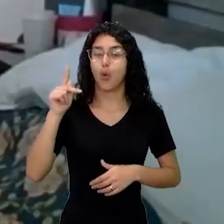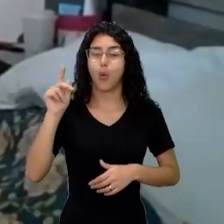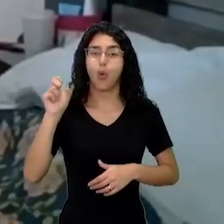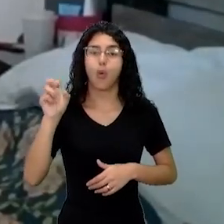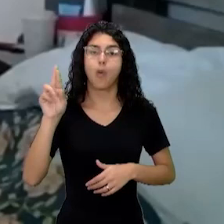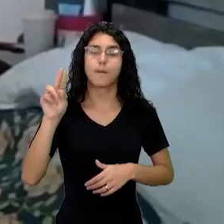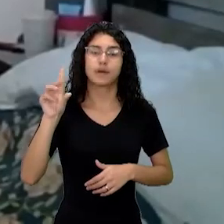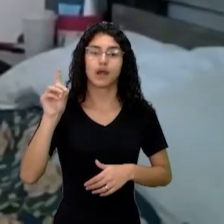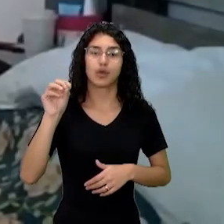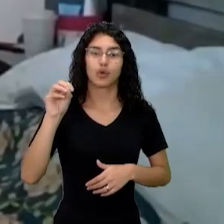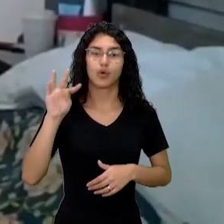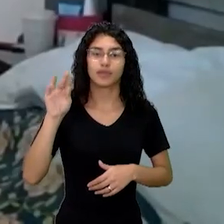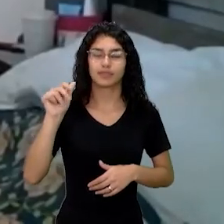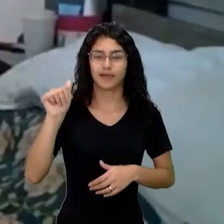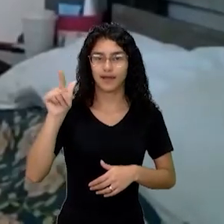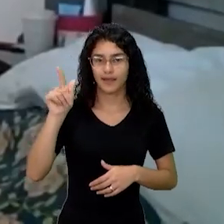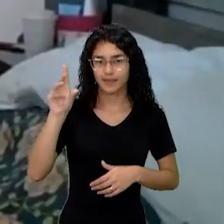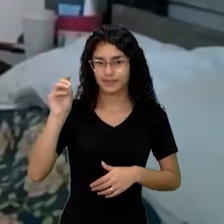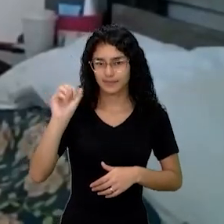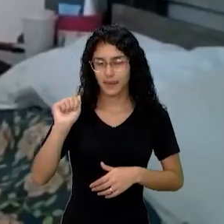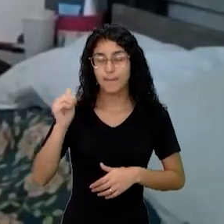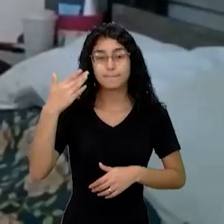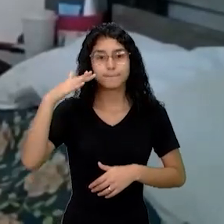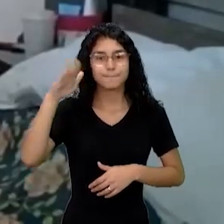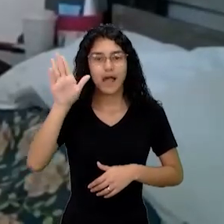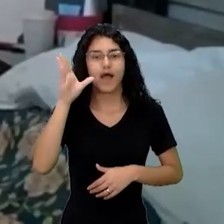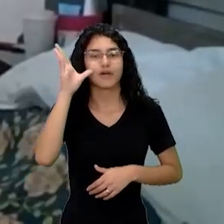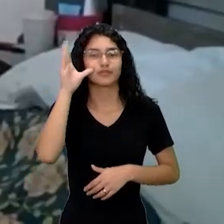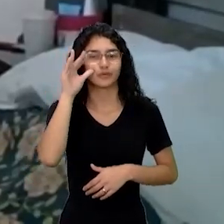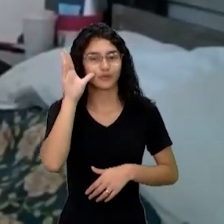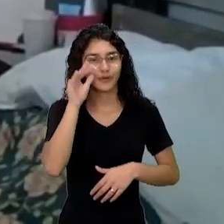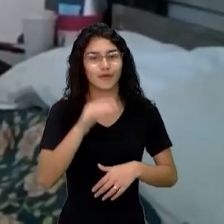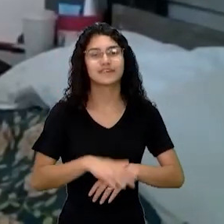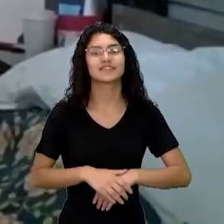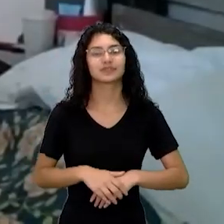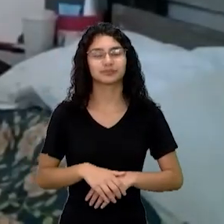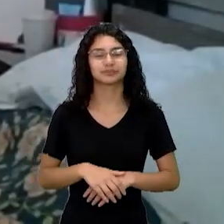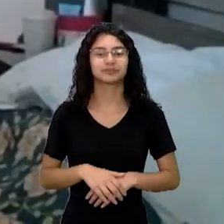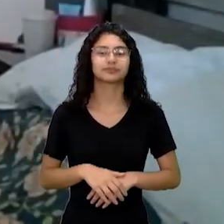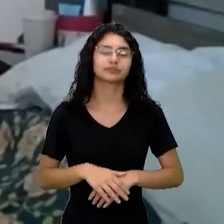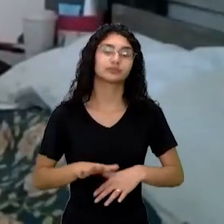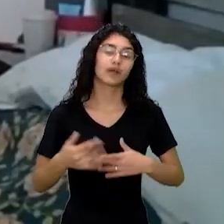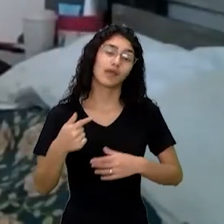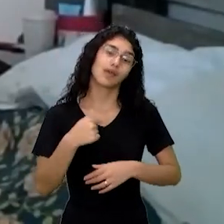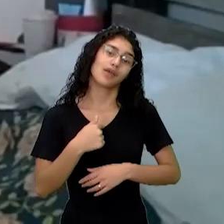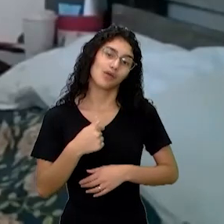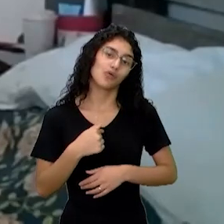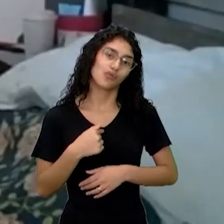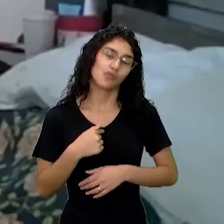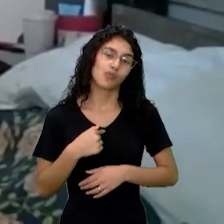mais curiosa e mais observadora, né, do que o normal. E eu era assim.